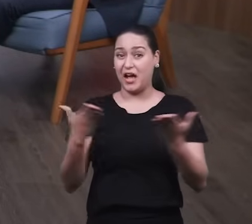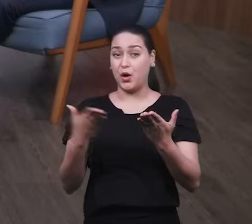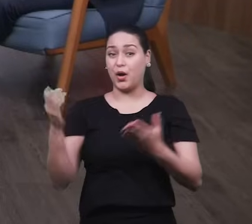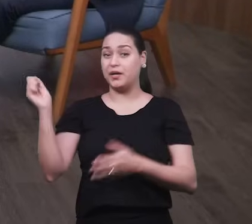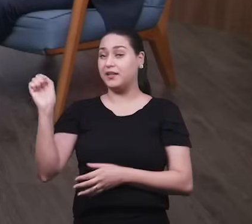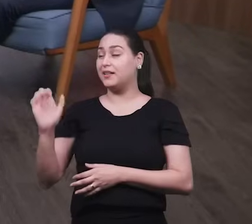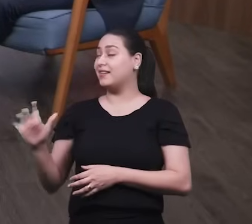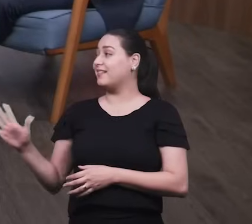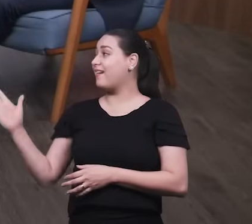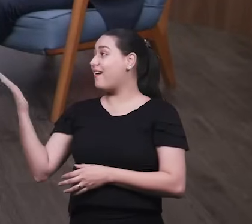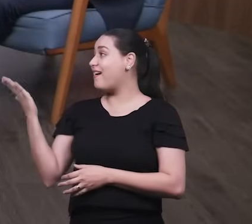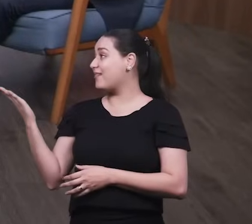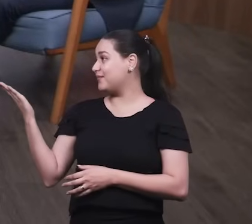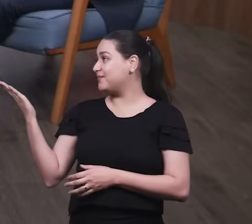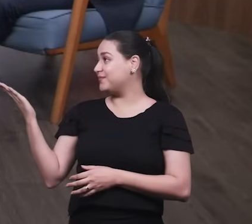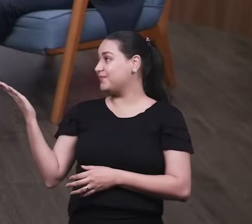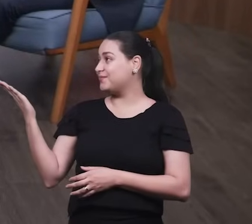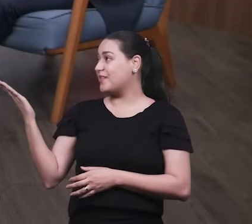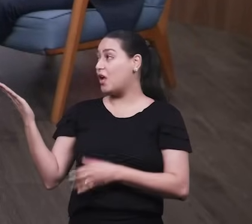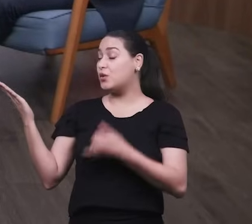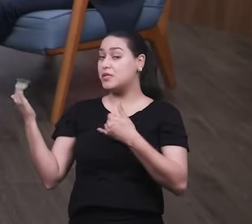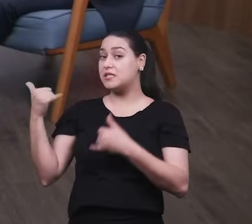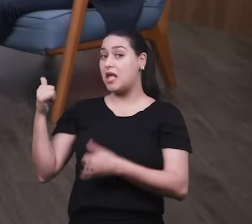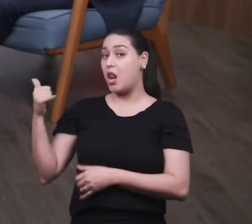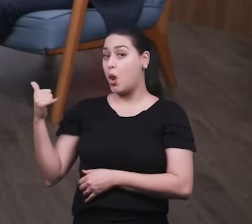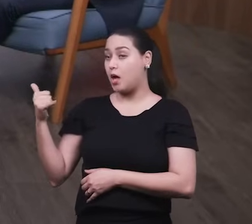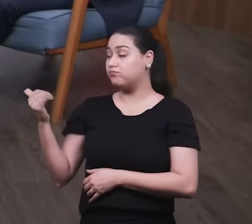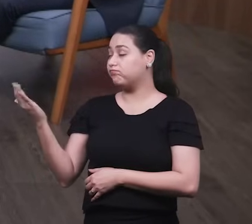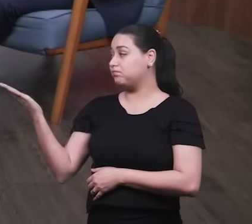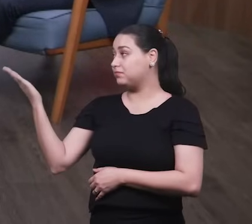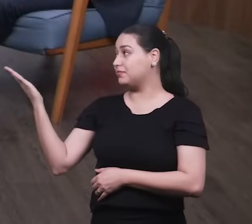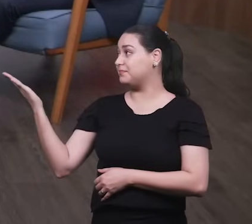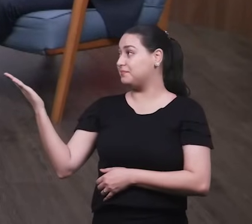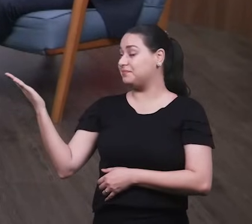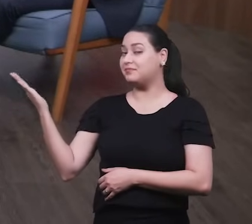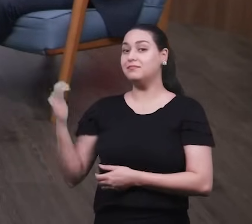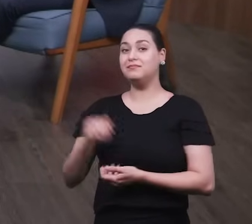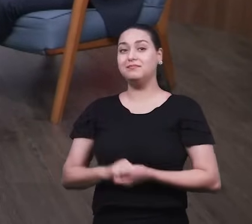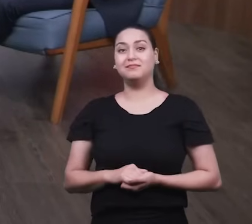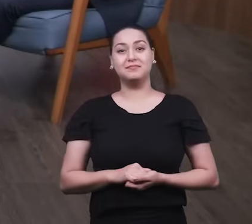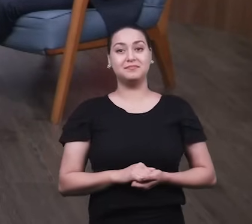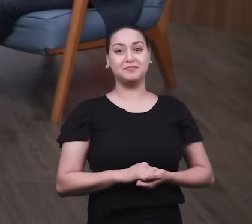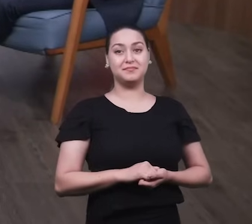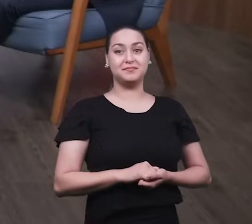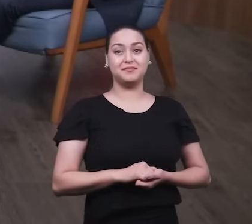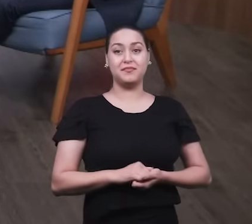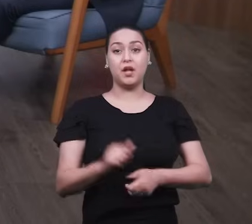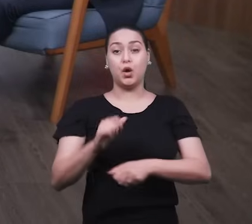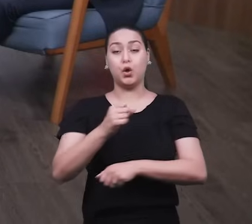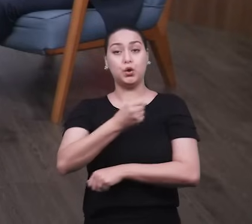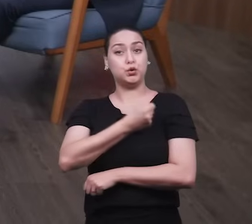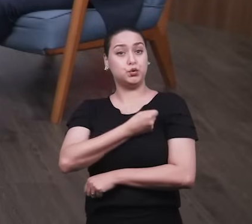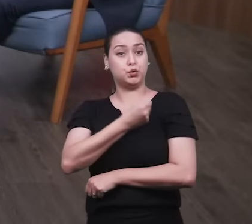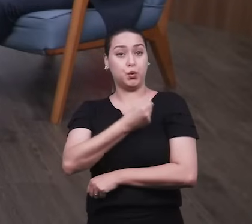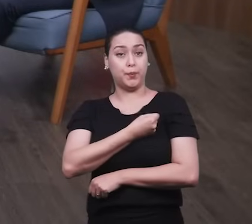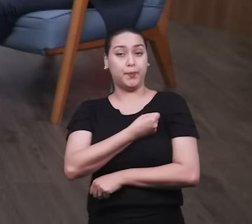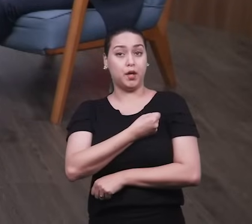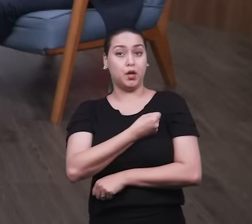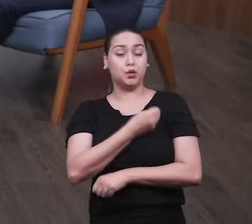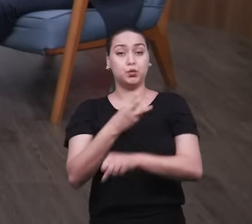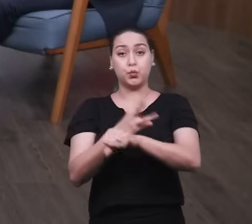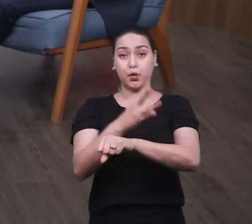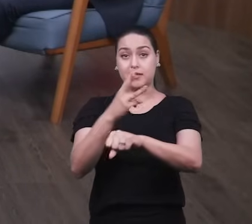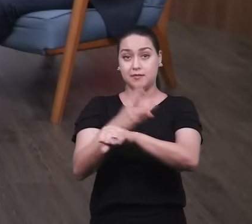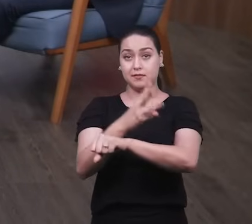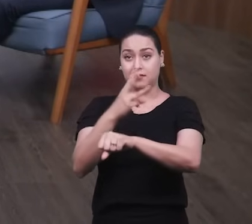QR Code. Basta aproximar a câmera do seu celular para ele, vai ser direcionado para um número de celular